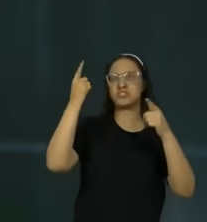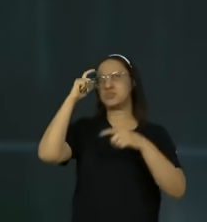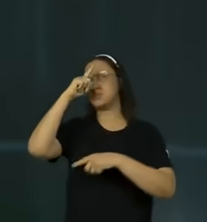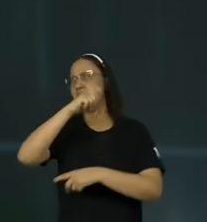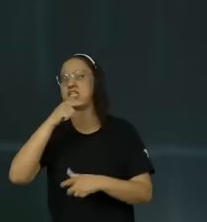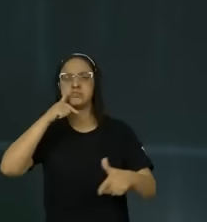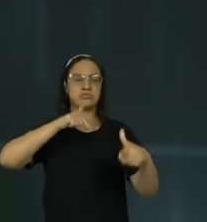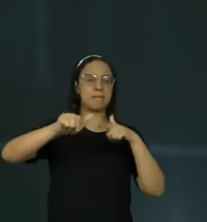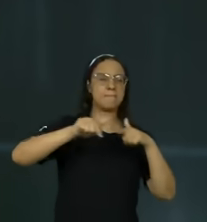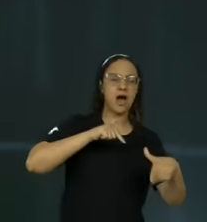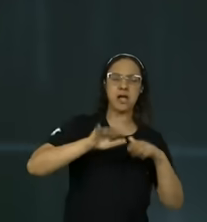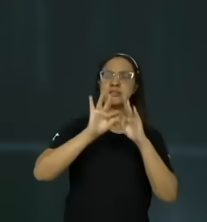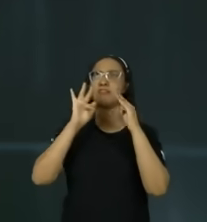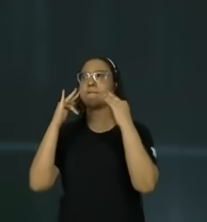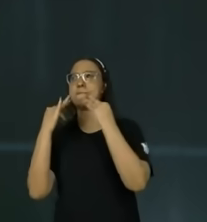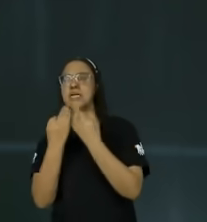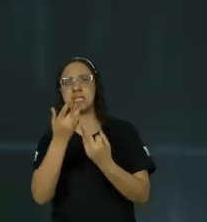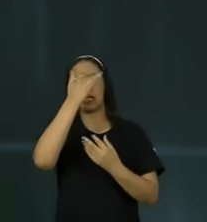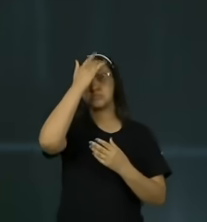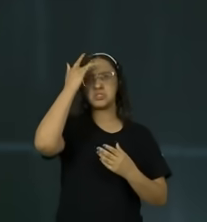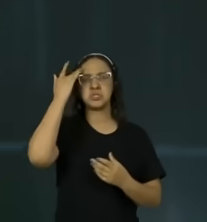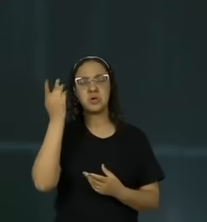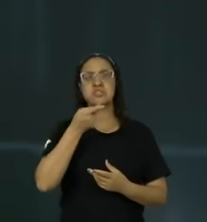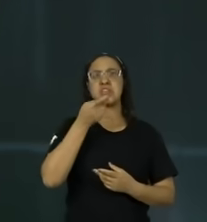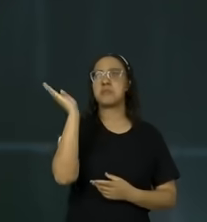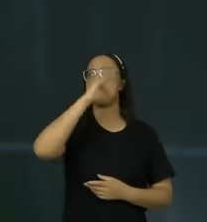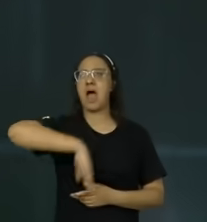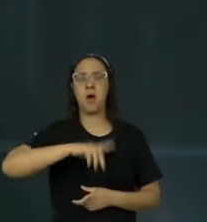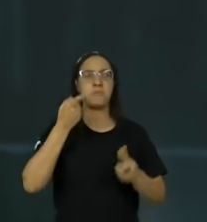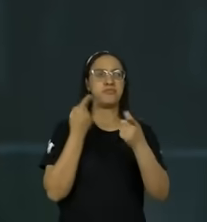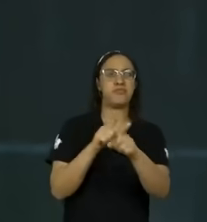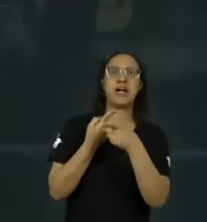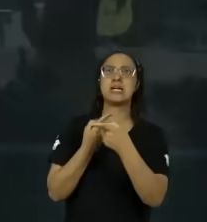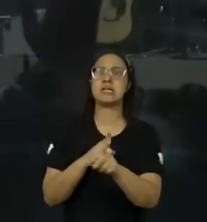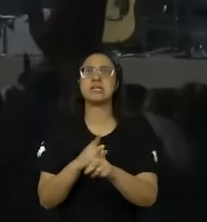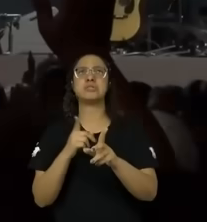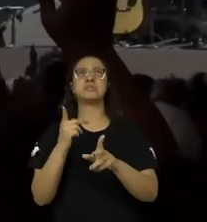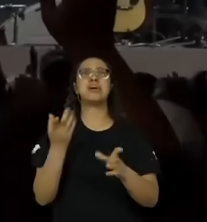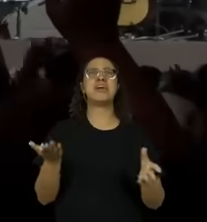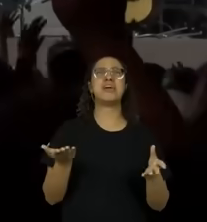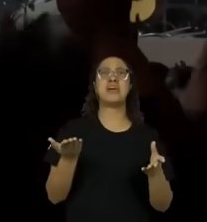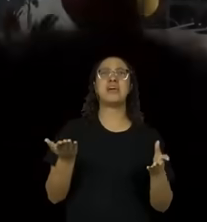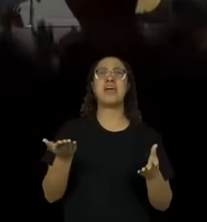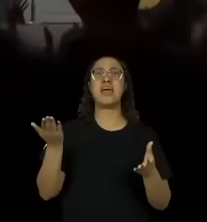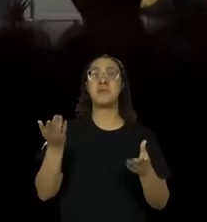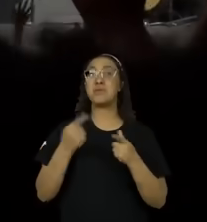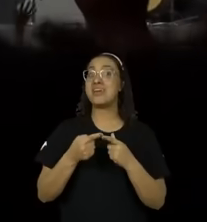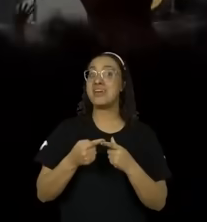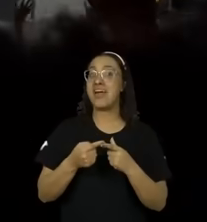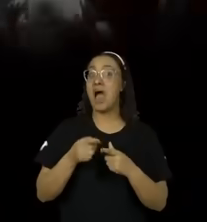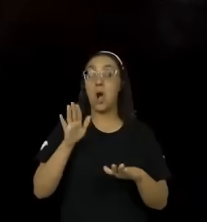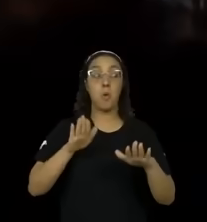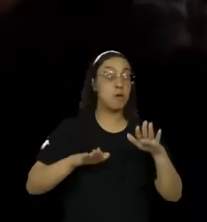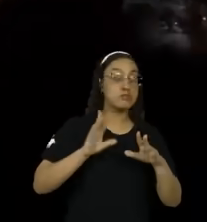tão grandioso. Deus está prestes. Alguém pode gritar dizendo: algo está prestes a mudar? Você pode gritar: algo está prestes a mudar. Algo está prestes a mudar na